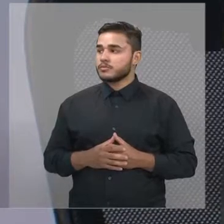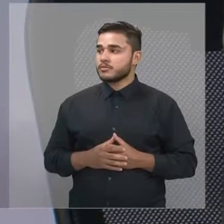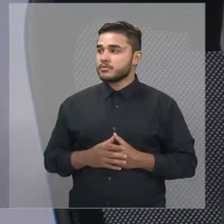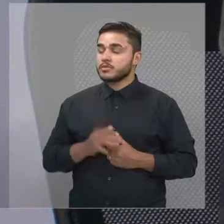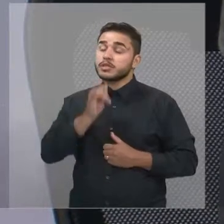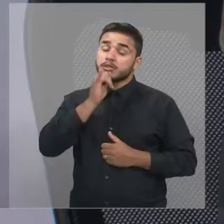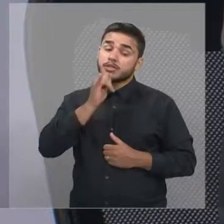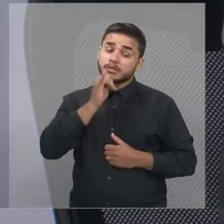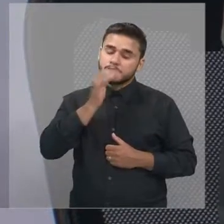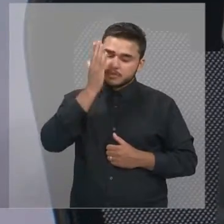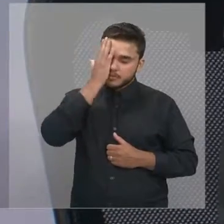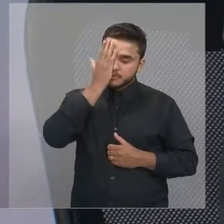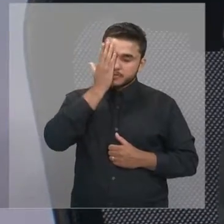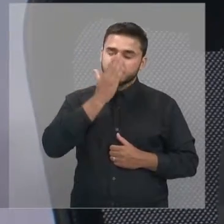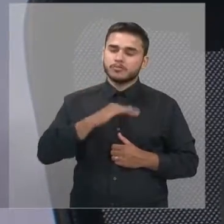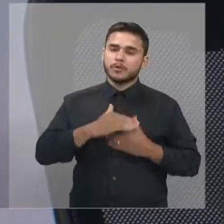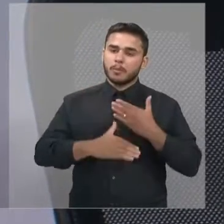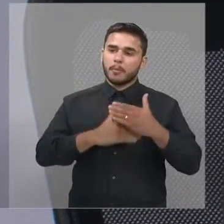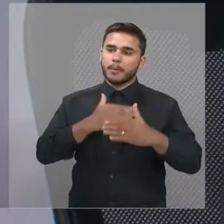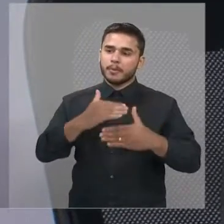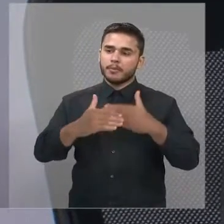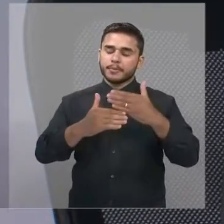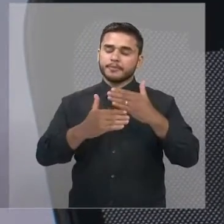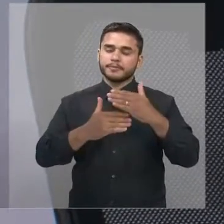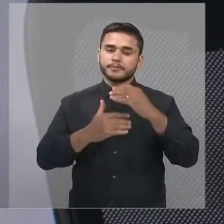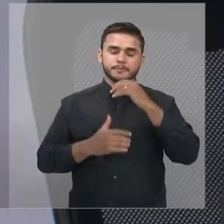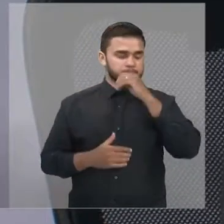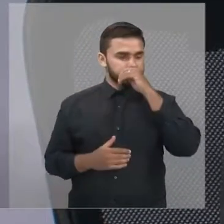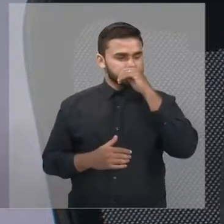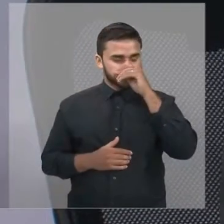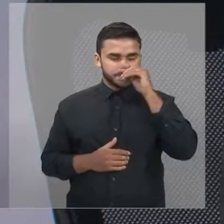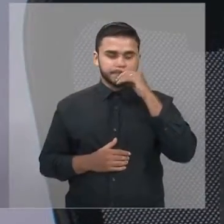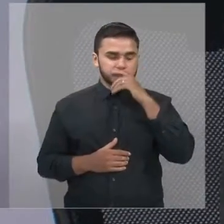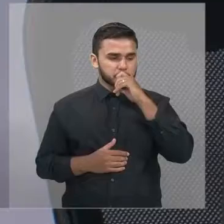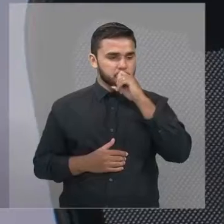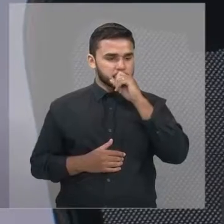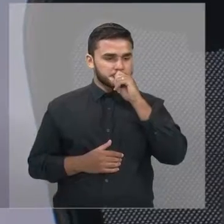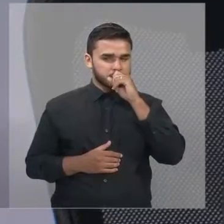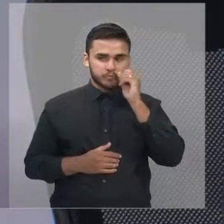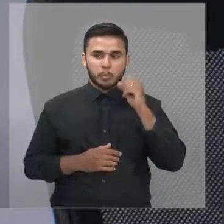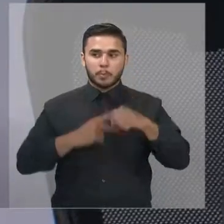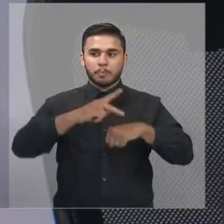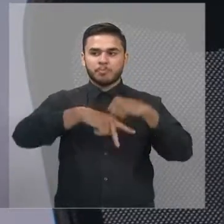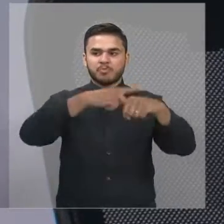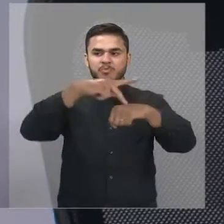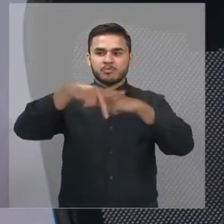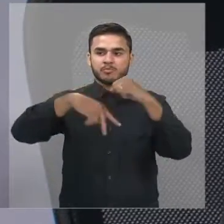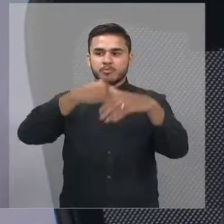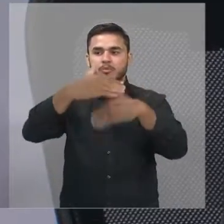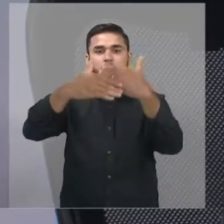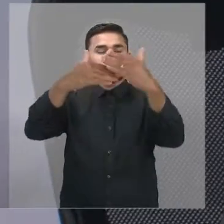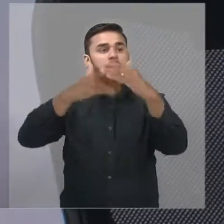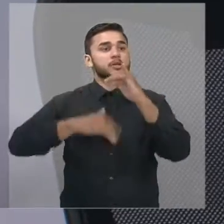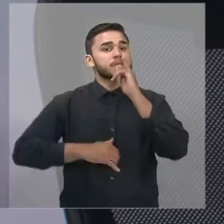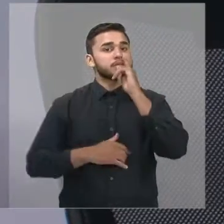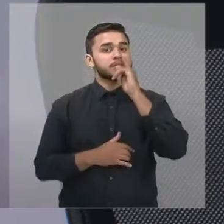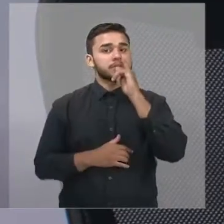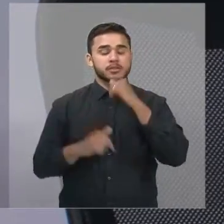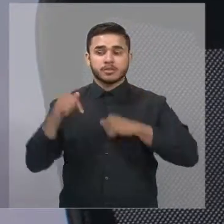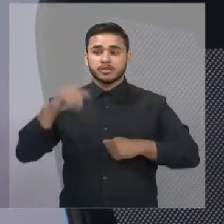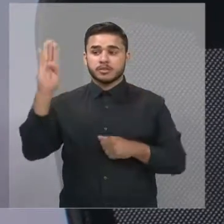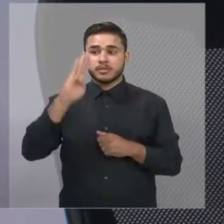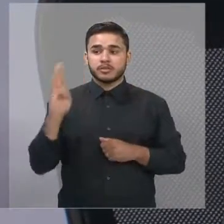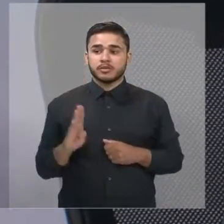milhares de pessoas, cortou as cabeças. Se a gente pensa essa evolução como mesmo no plano formal, ela que nos trouxe os países desenvolvidos, e aí